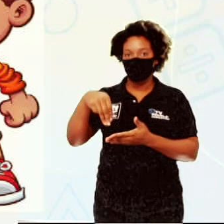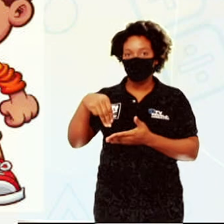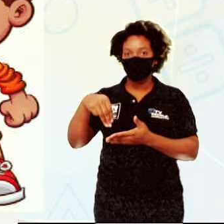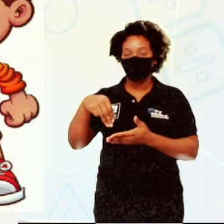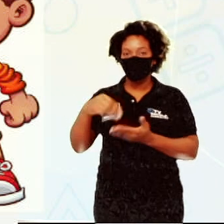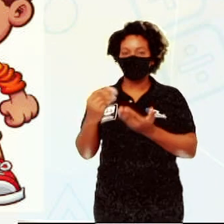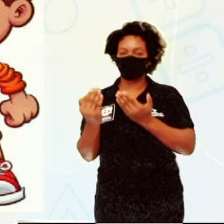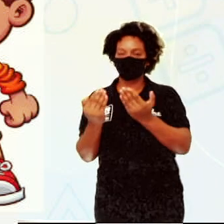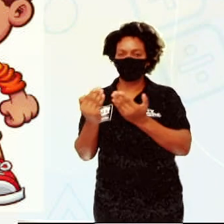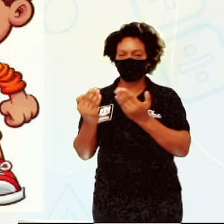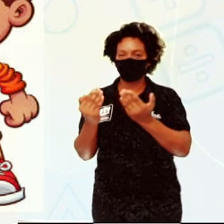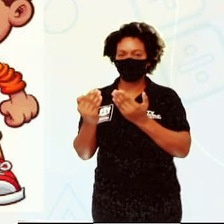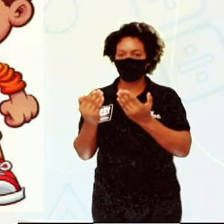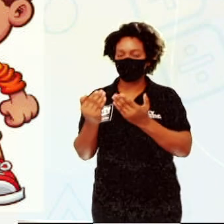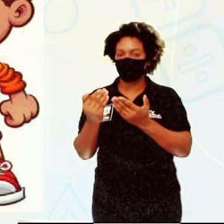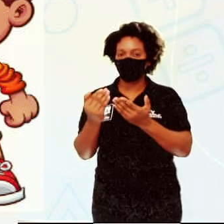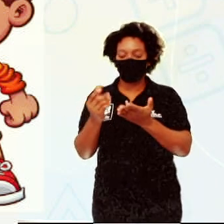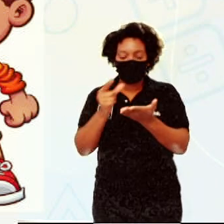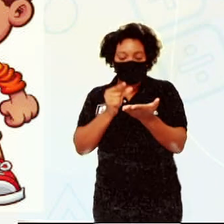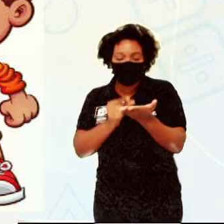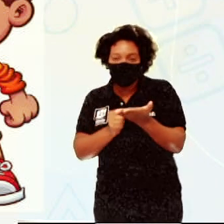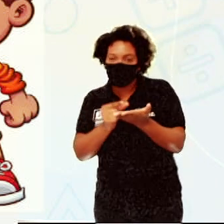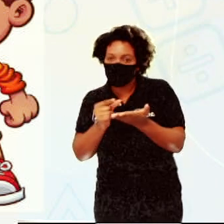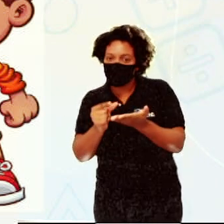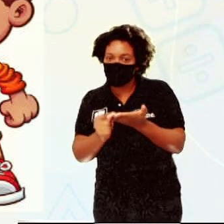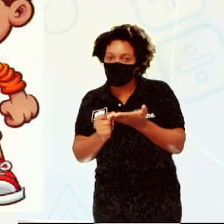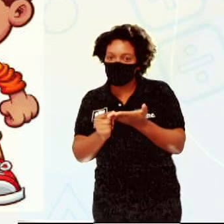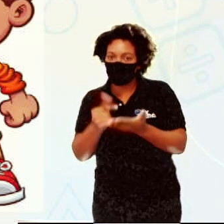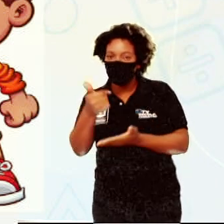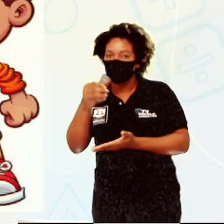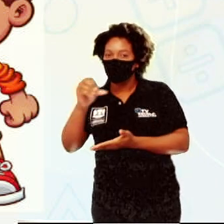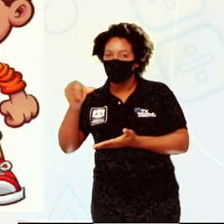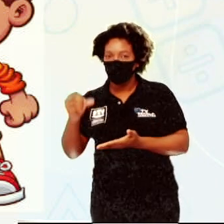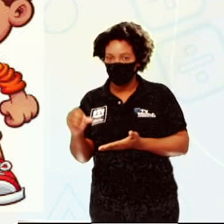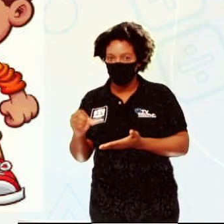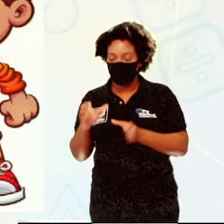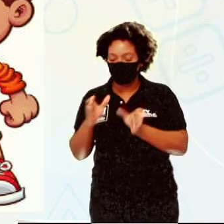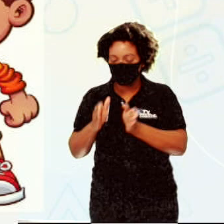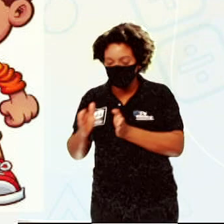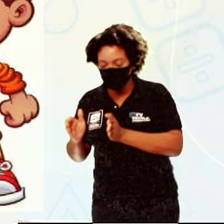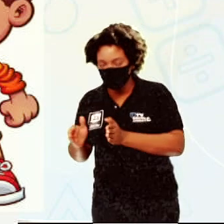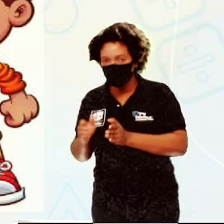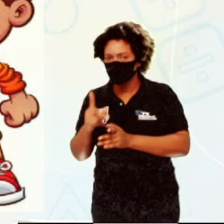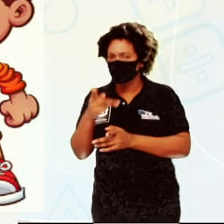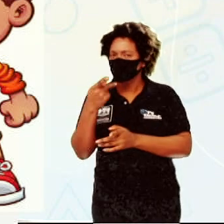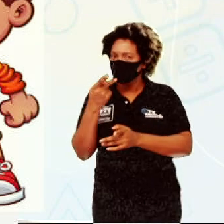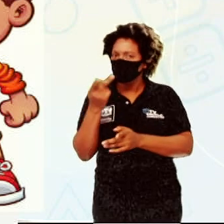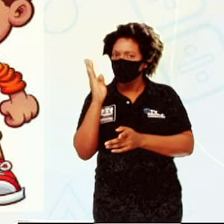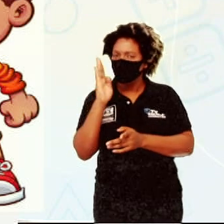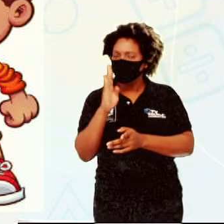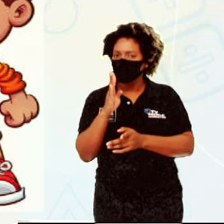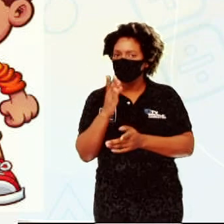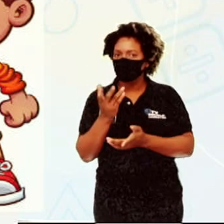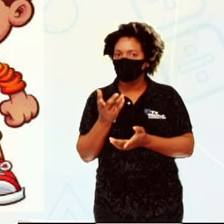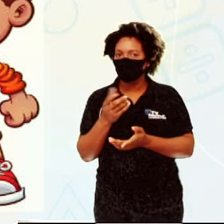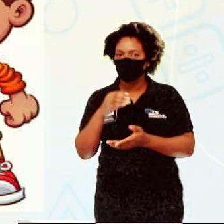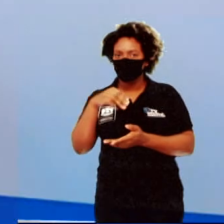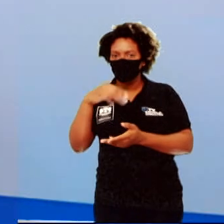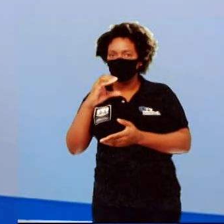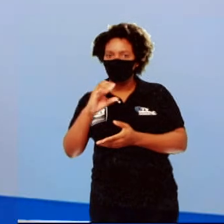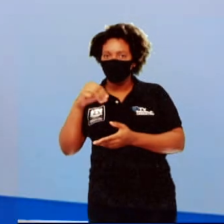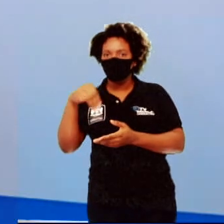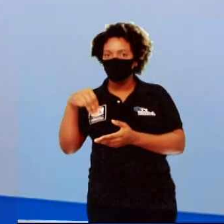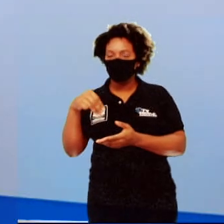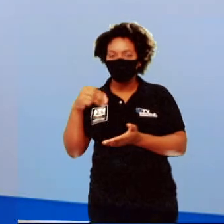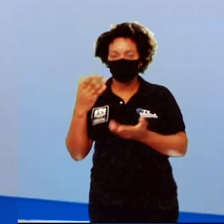à 100ª parte de 1 metro. Você já deve ter ouvido falar no centímetro. Inclusive, quando nós